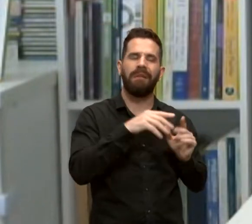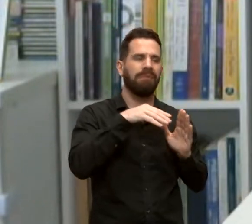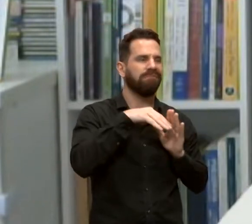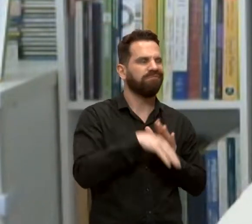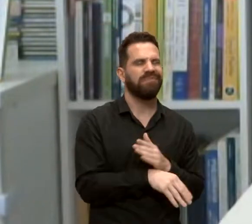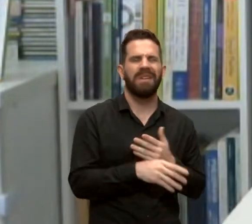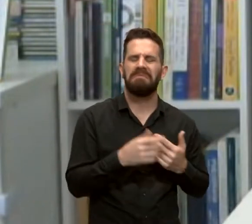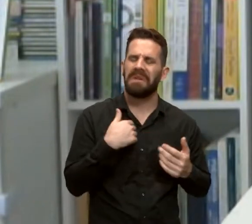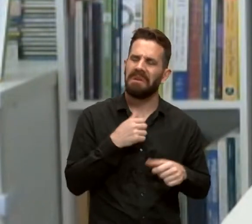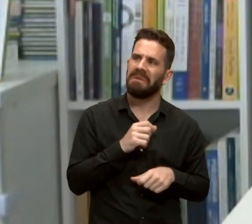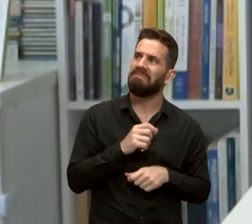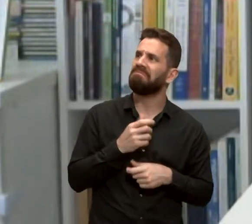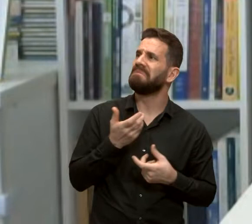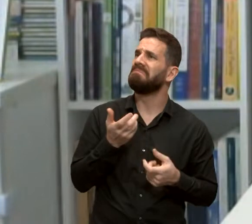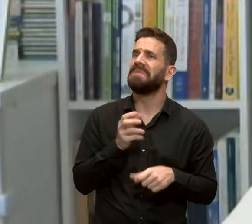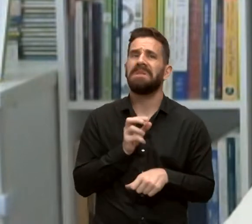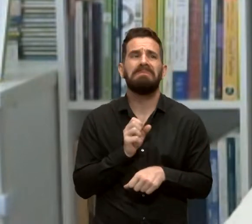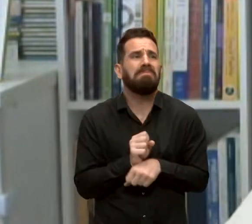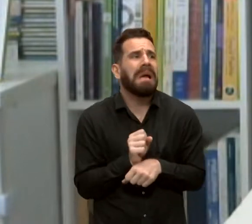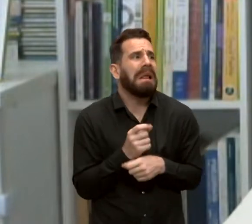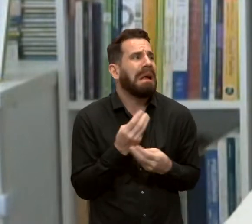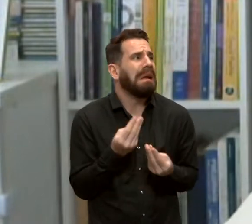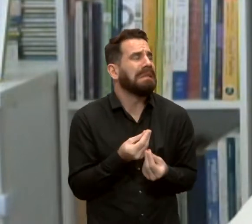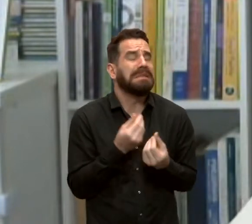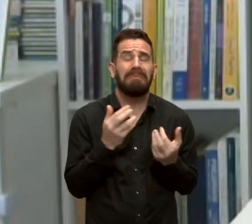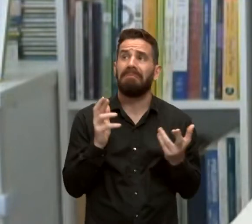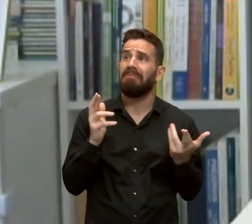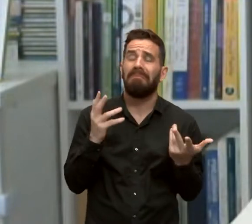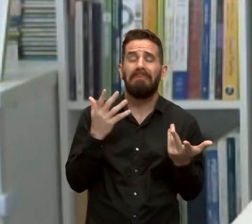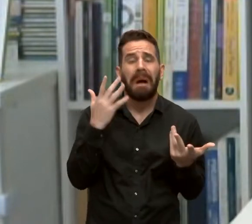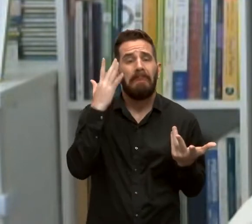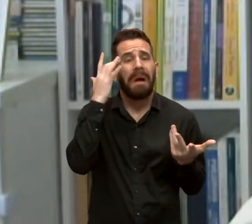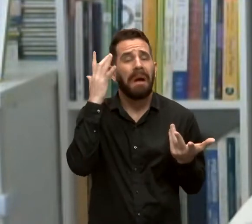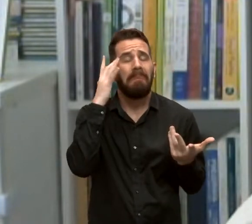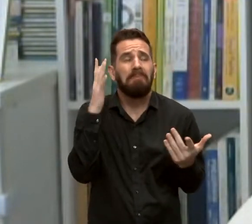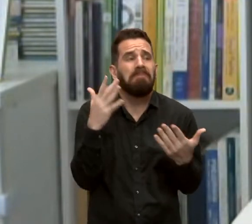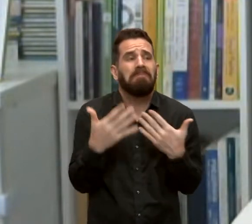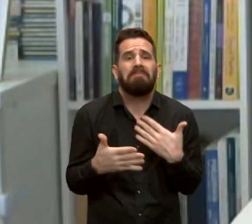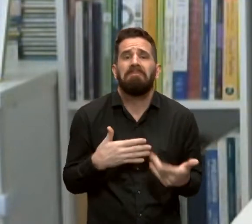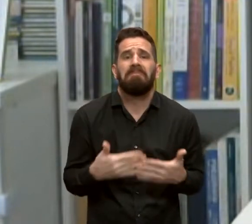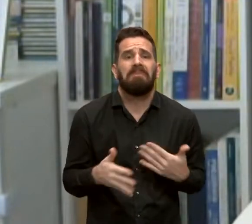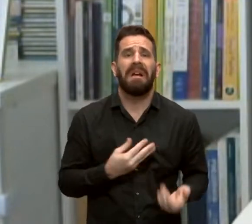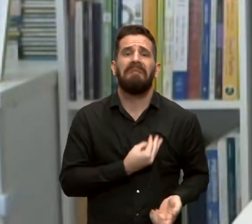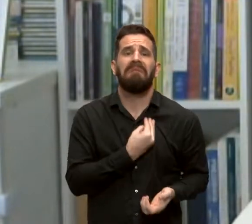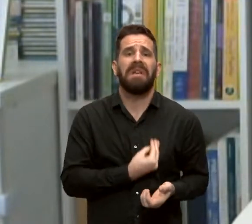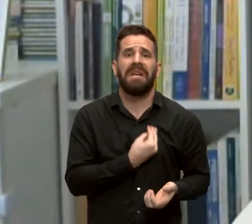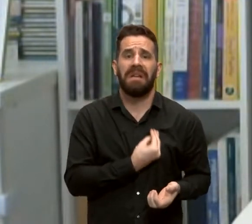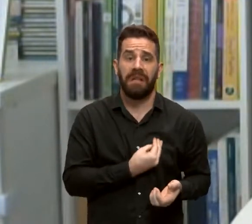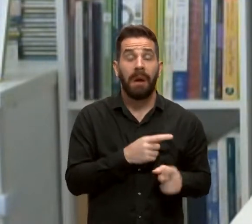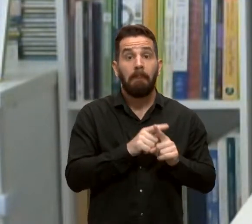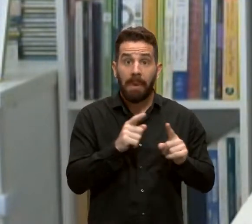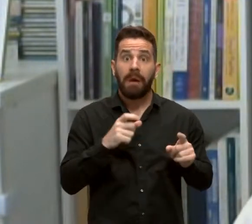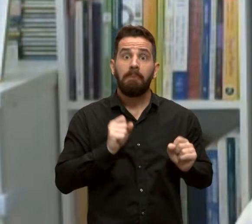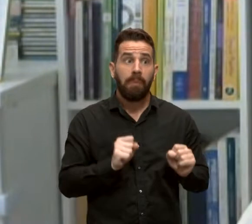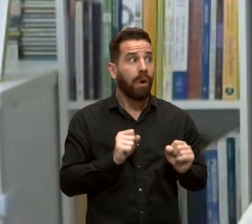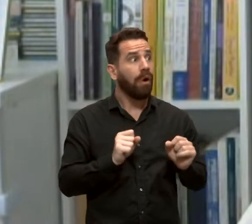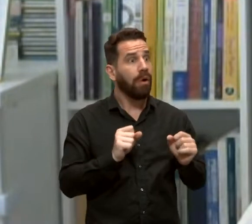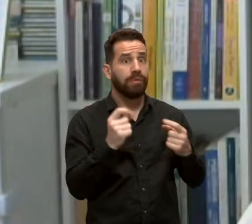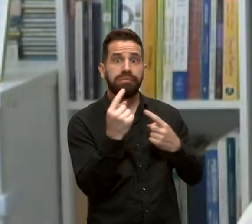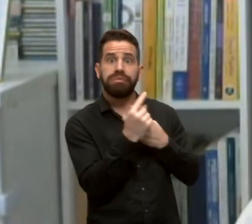não tenho mais esperança em nada. Mas isso pode estar associado, muitas vezes, a vários fatores, né? Então, a gente não pode